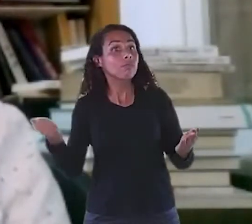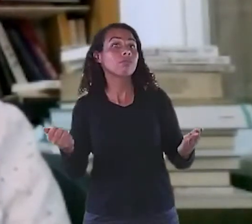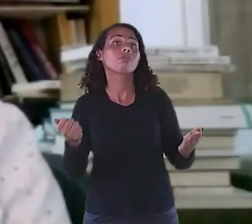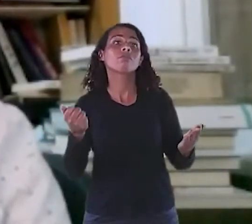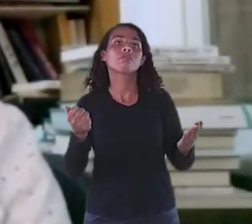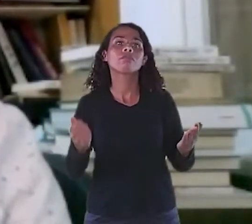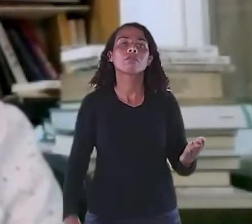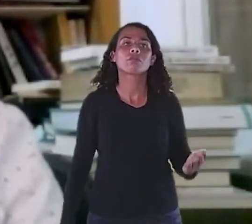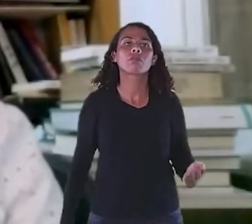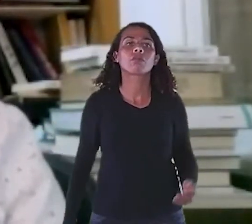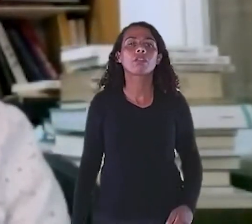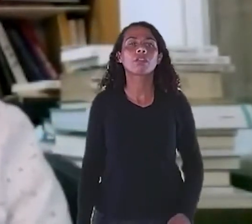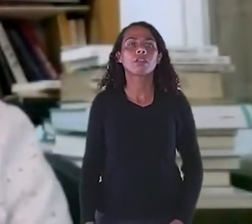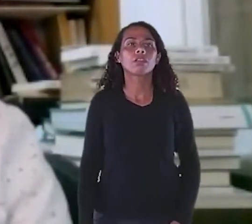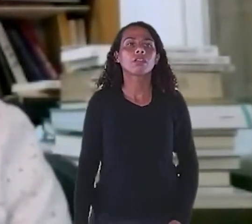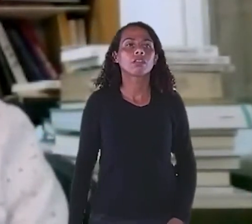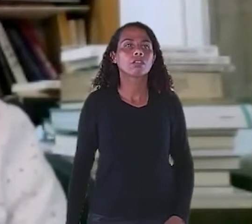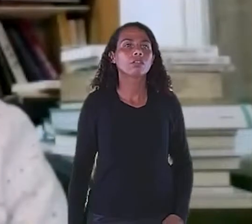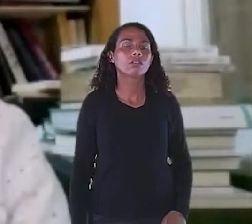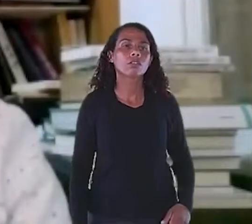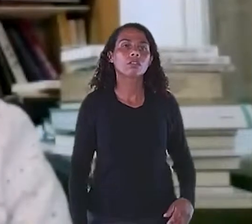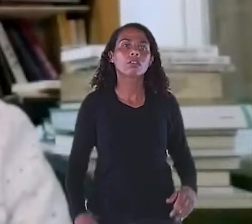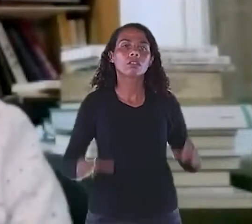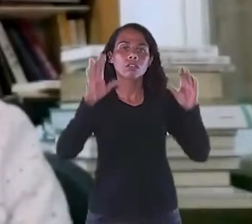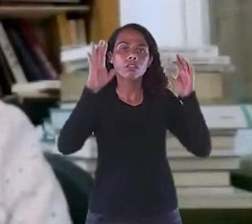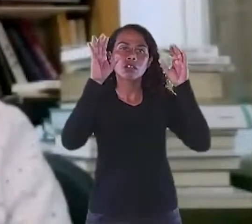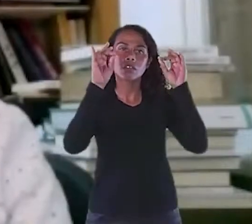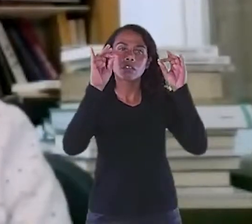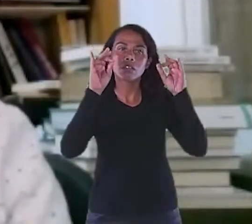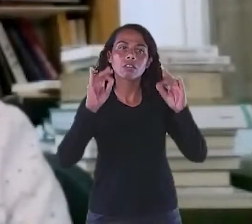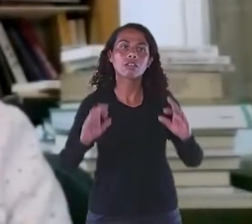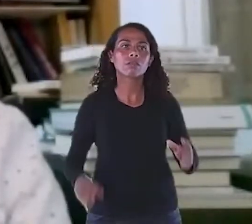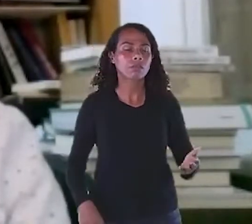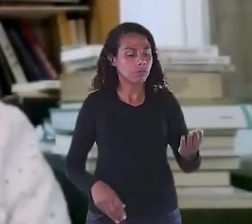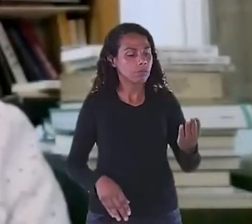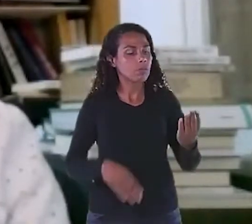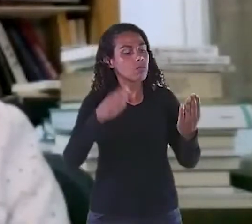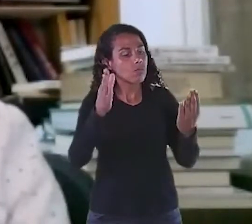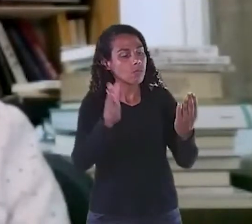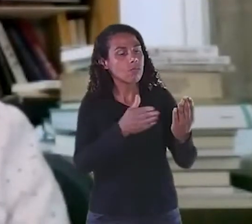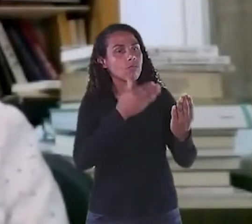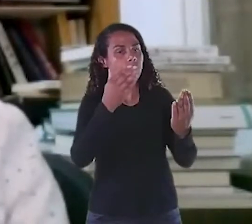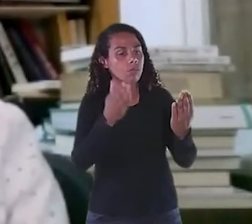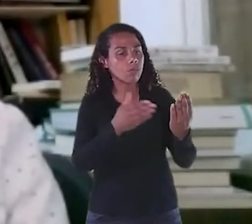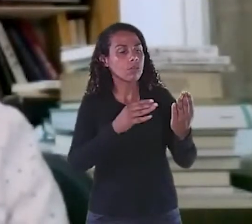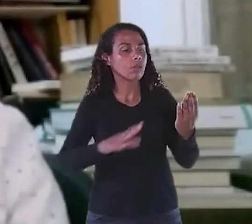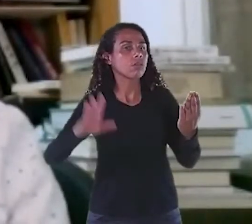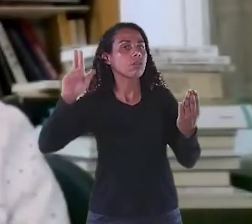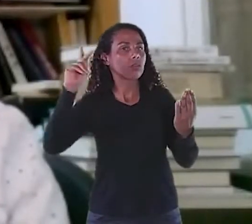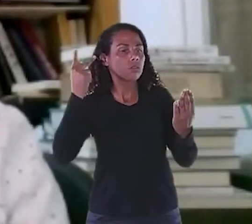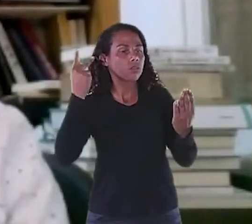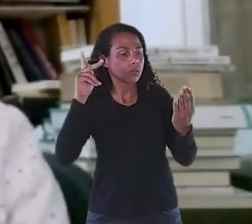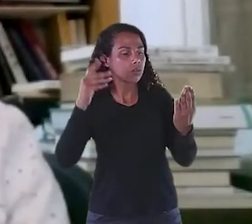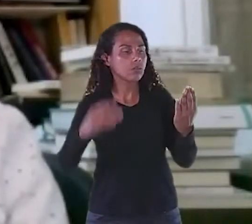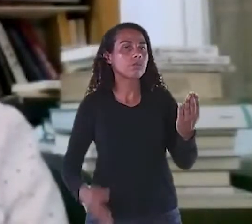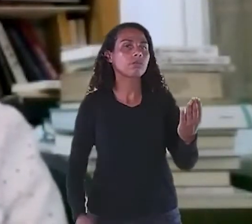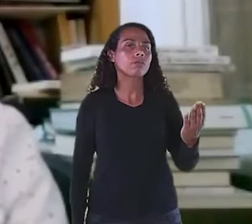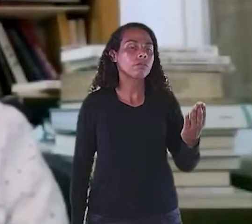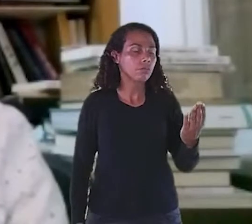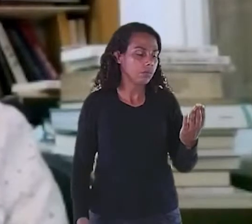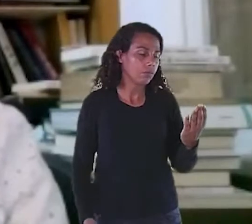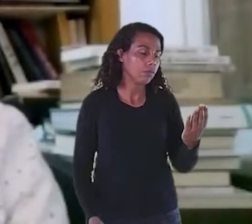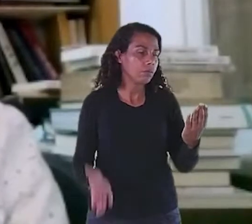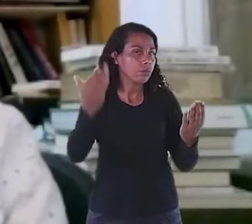pequenas, que tinham aí uma lauda e meia, vamos dizer, que eram crônicas do tempo, lá do meu começo, num jornalzinho